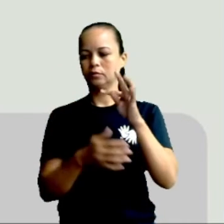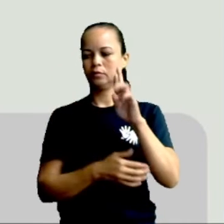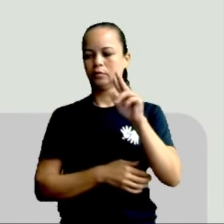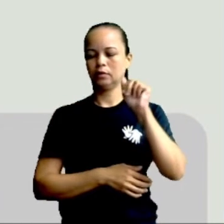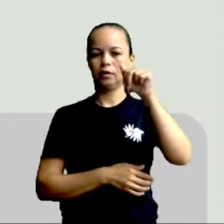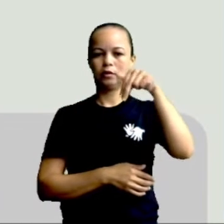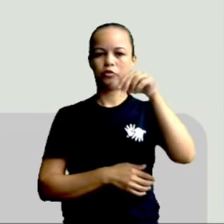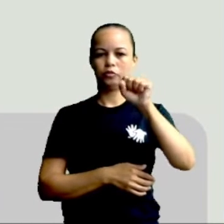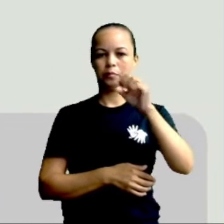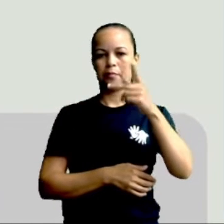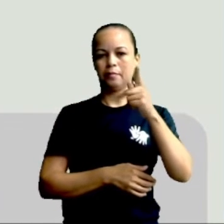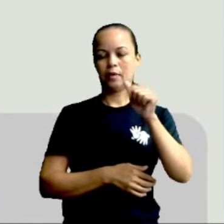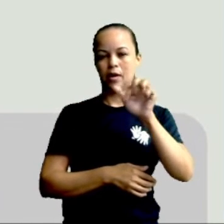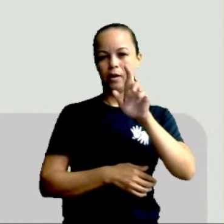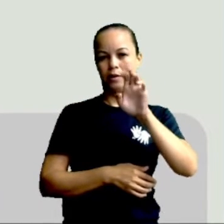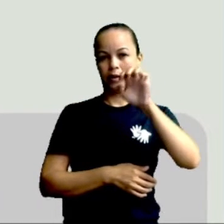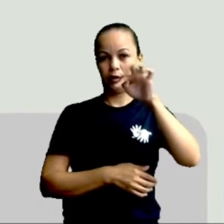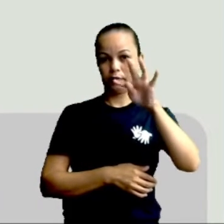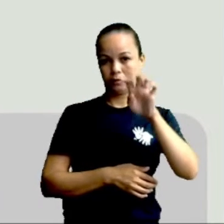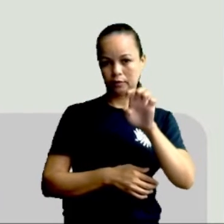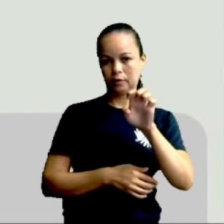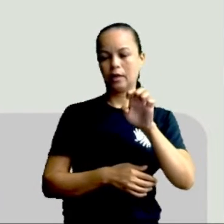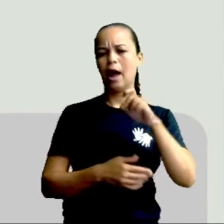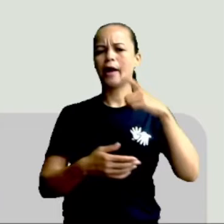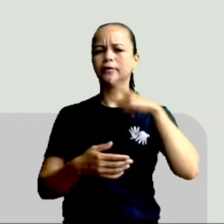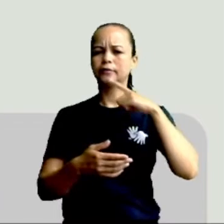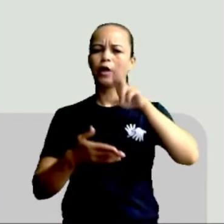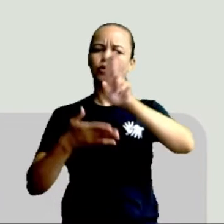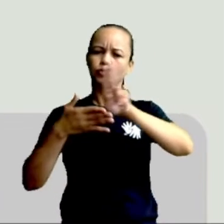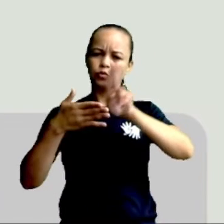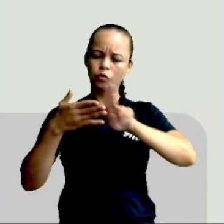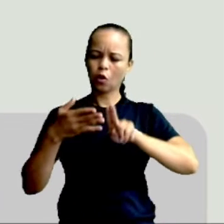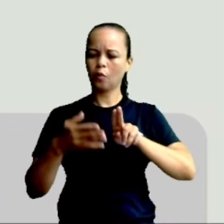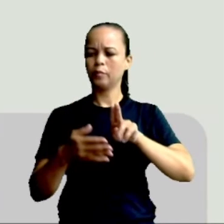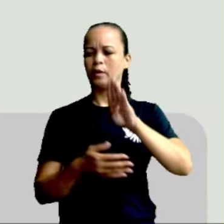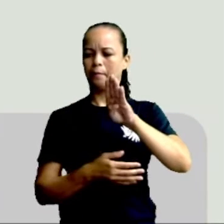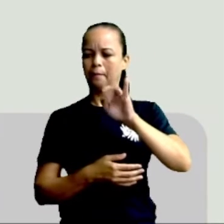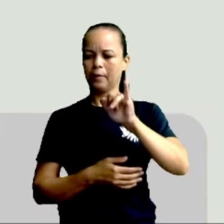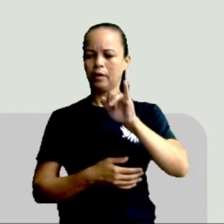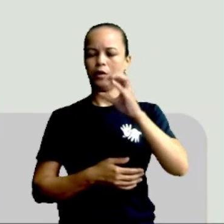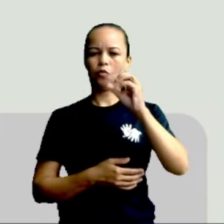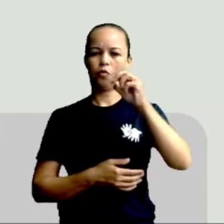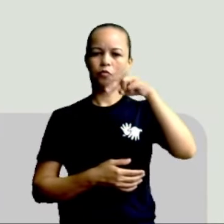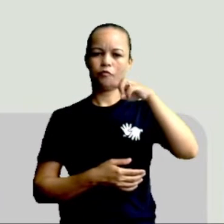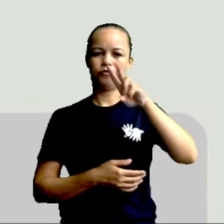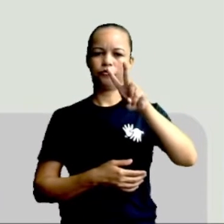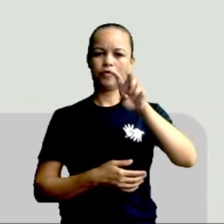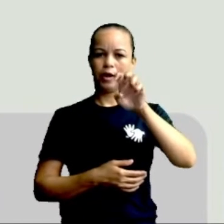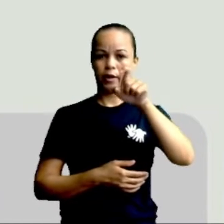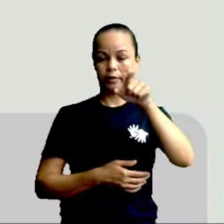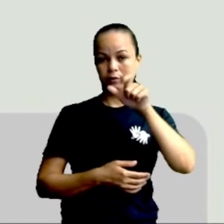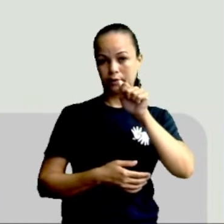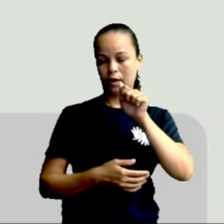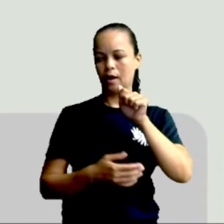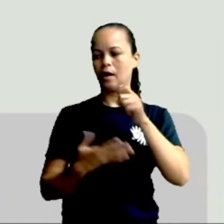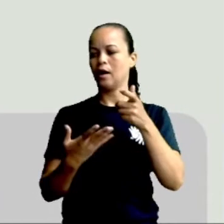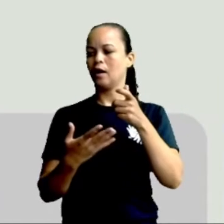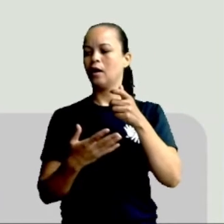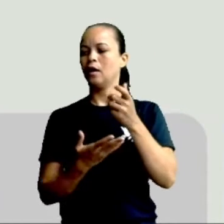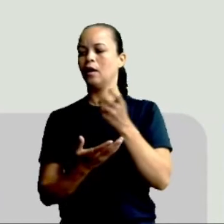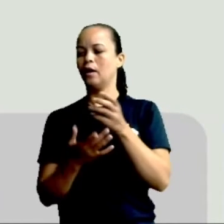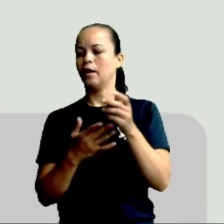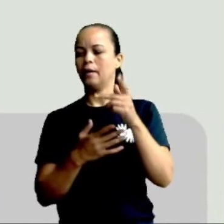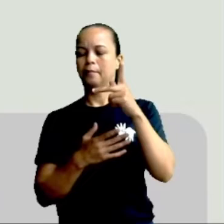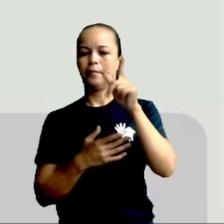tenho uma biconvexa, tá? Eu tenho lente plano convexo, côncavo